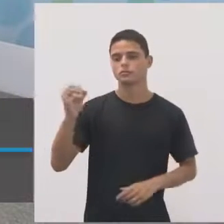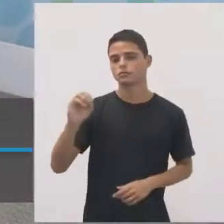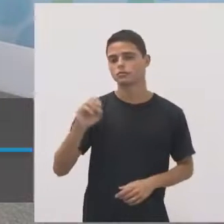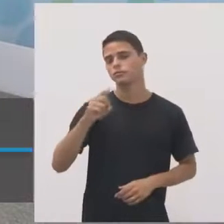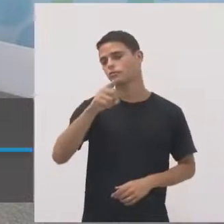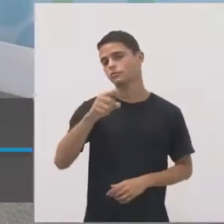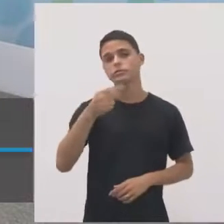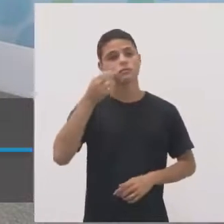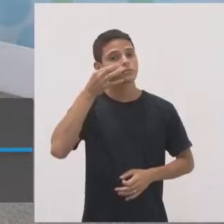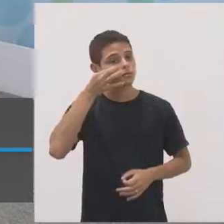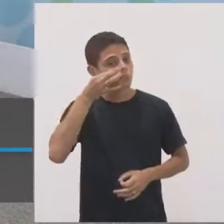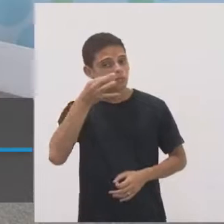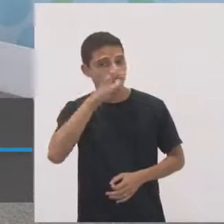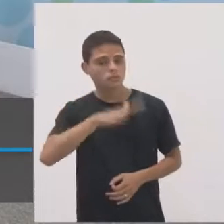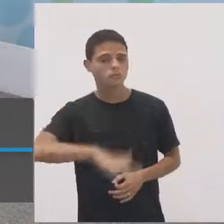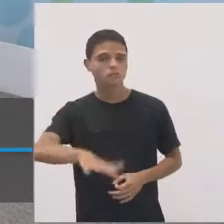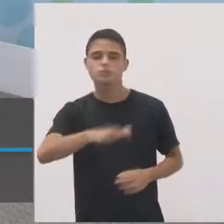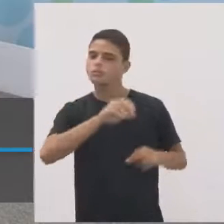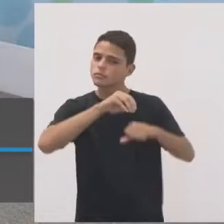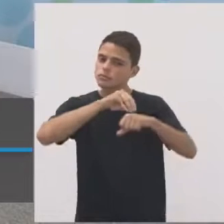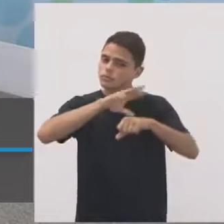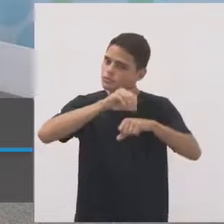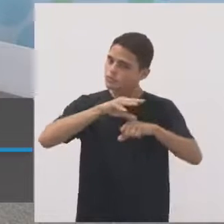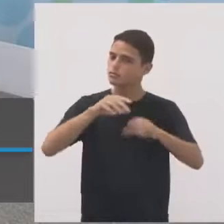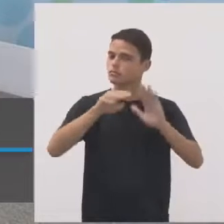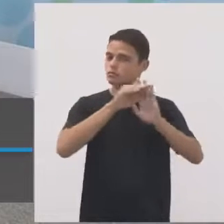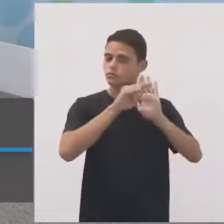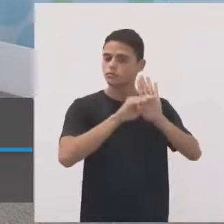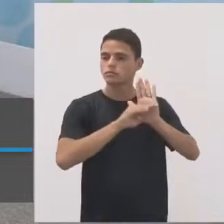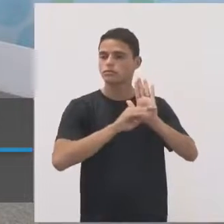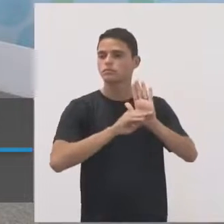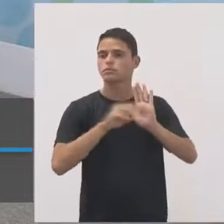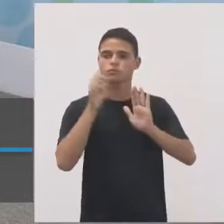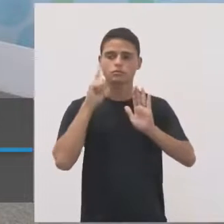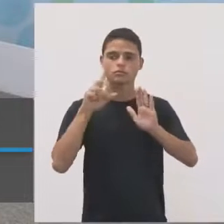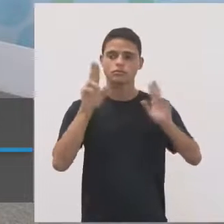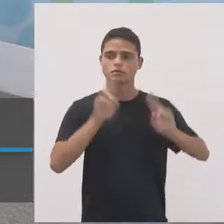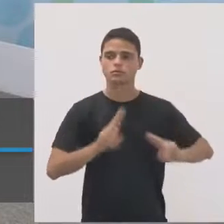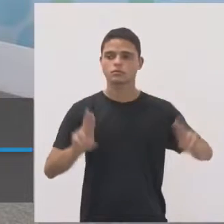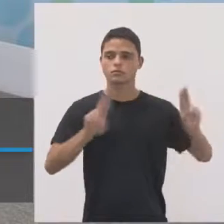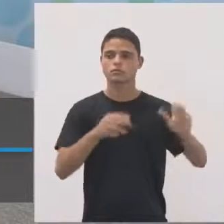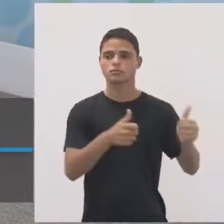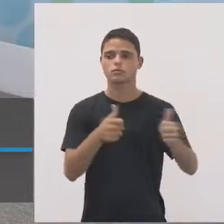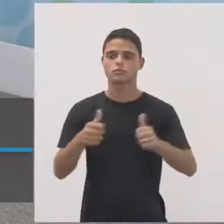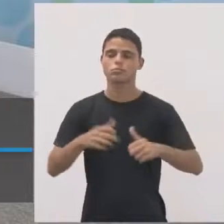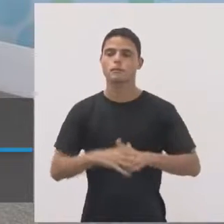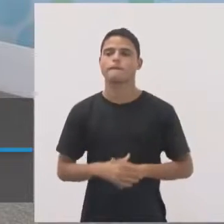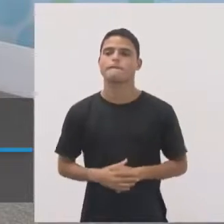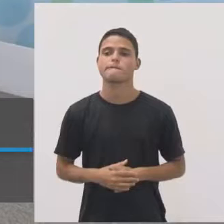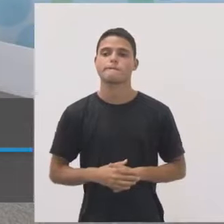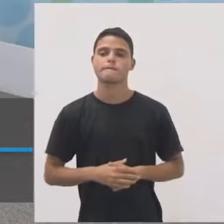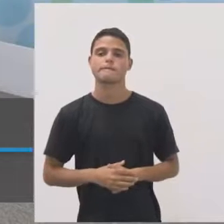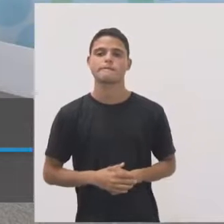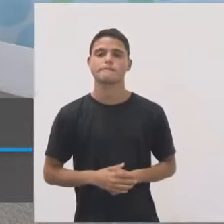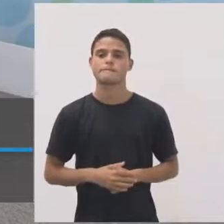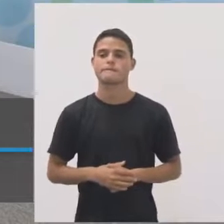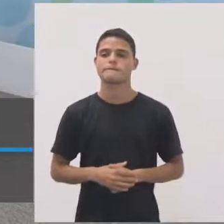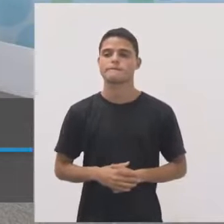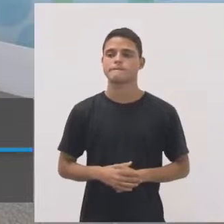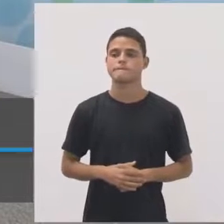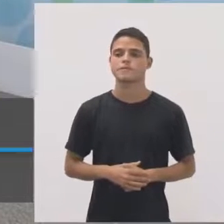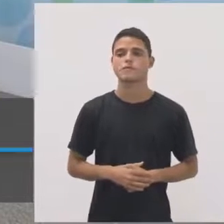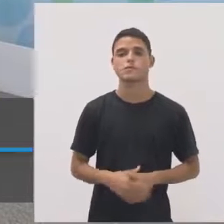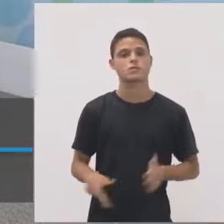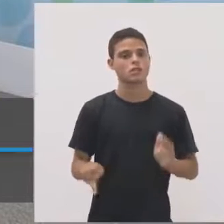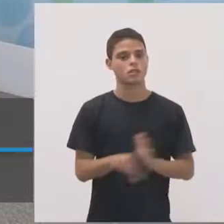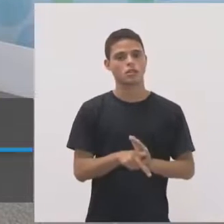atentarem a todos esses requisitos, né? Mínimos para o sistema operacional. No